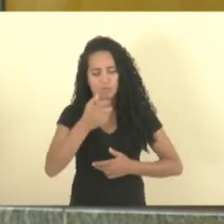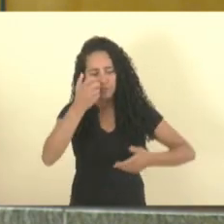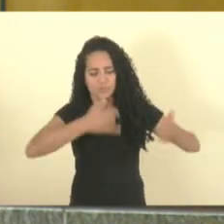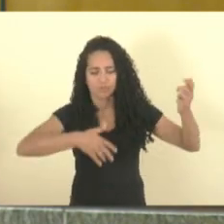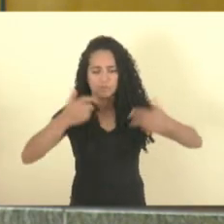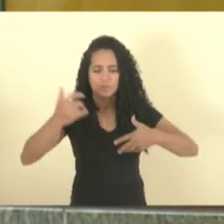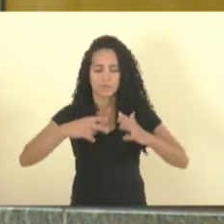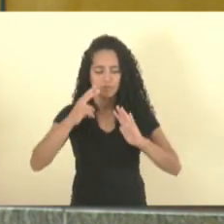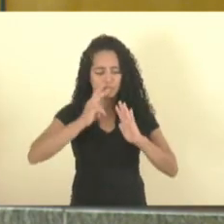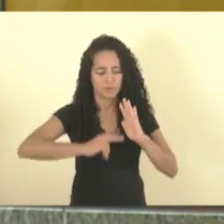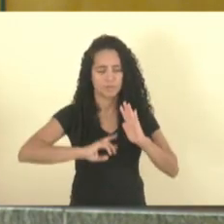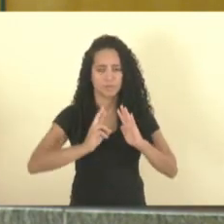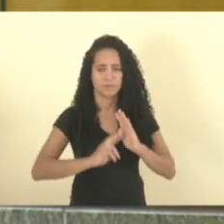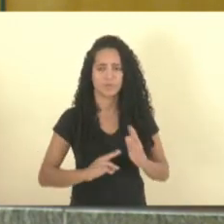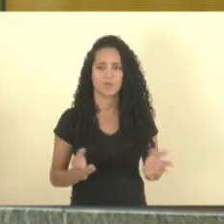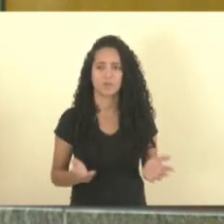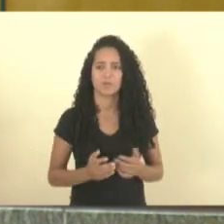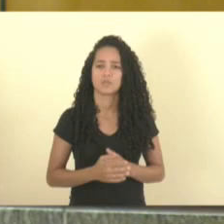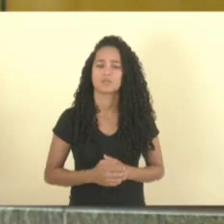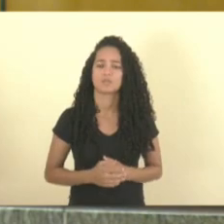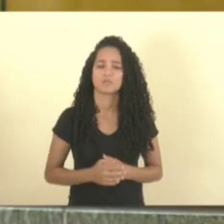relatoria.